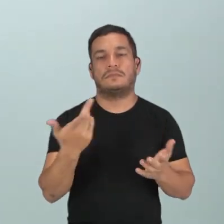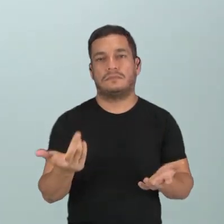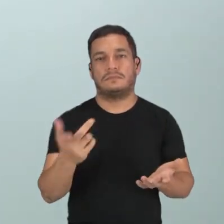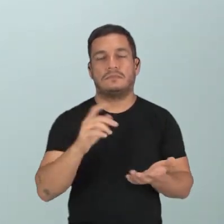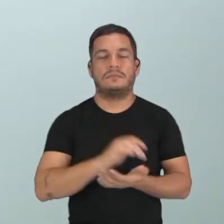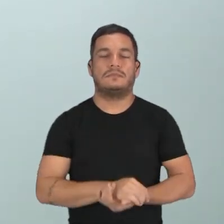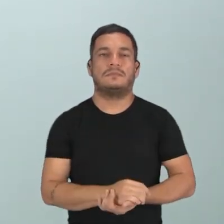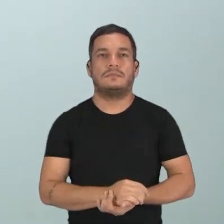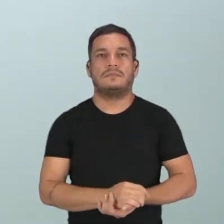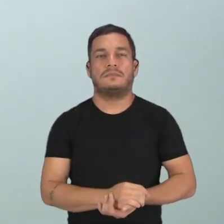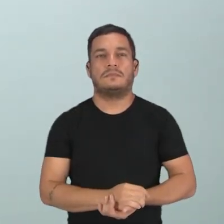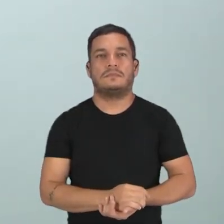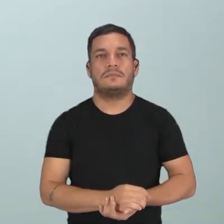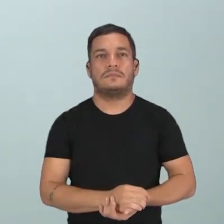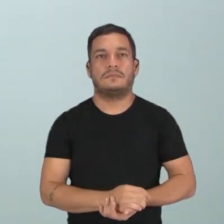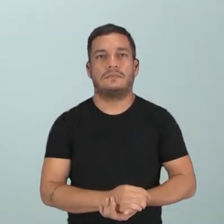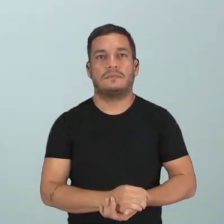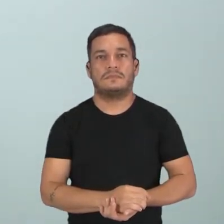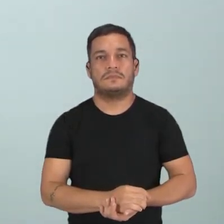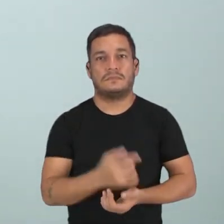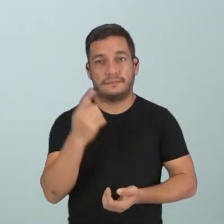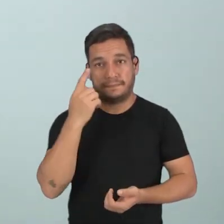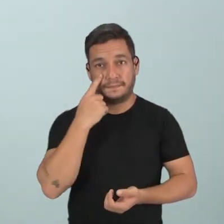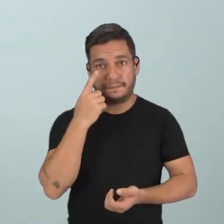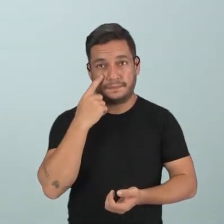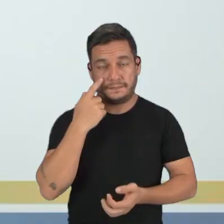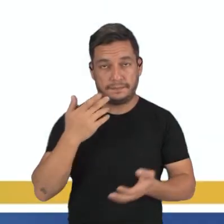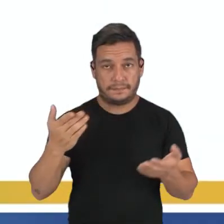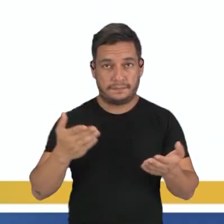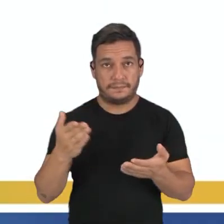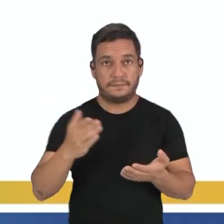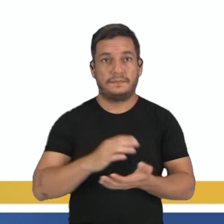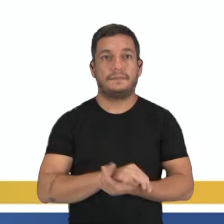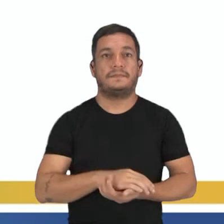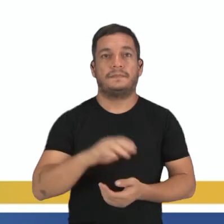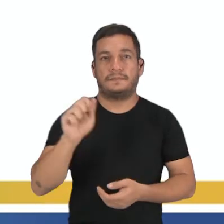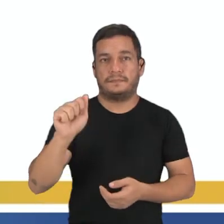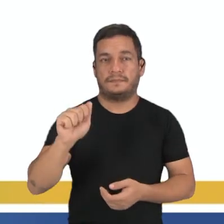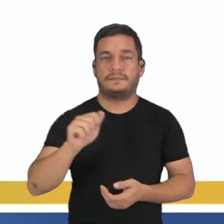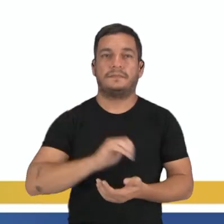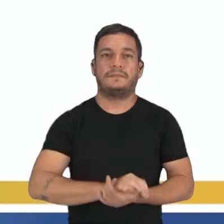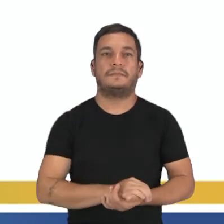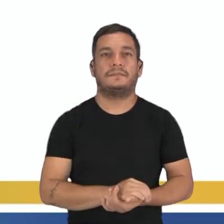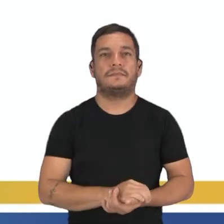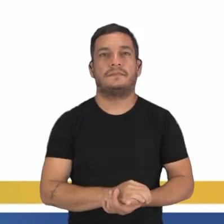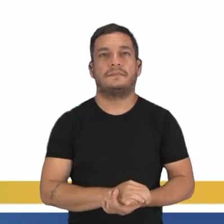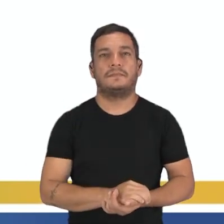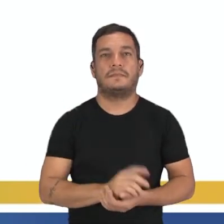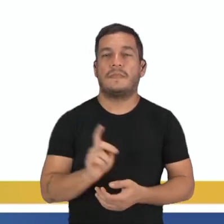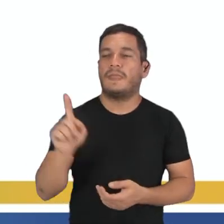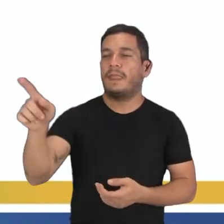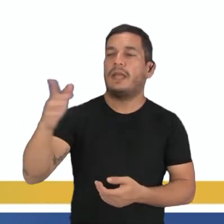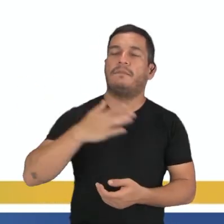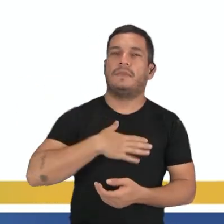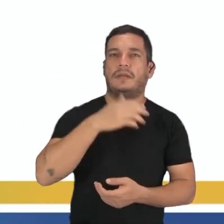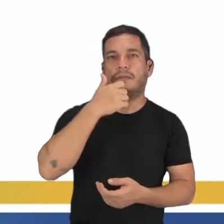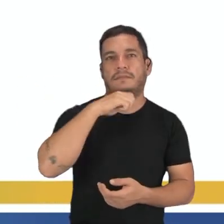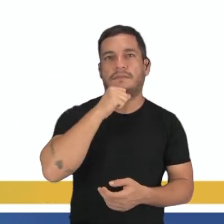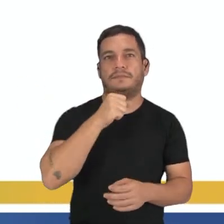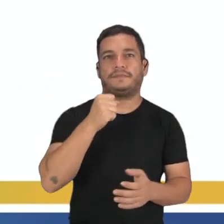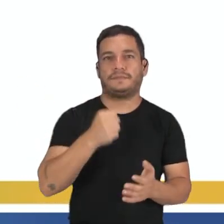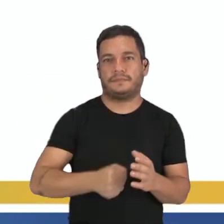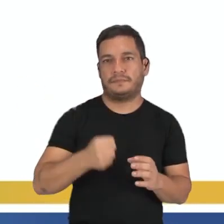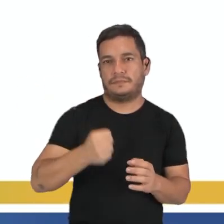tem como significado vamos verificar as alternativas agora e a lá estava minha mãe